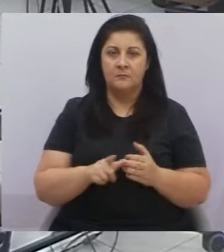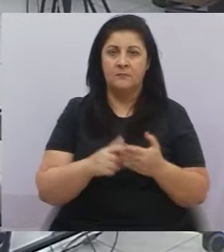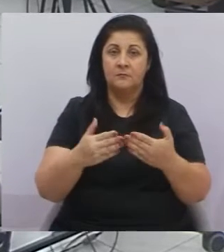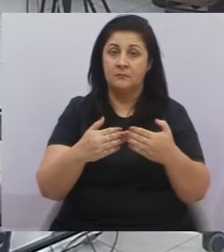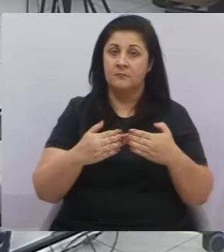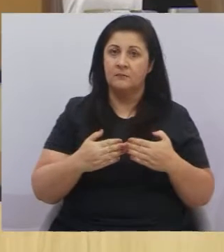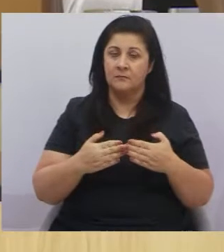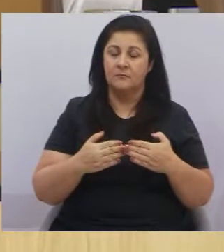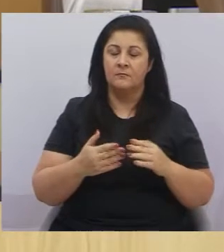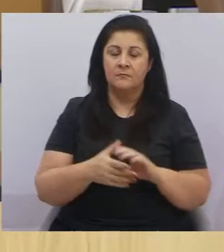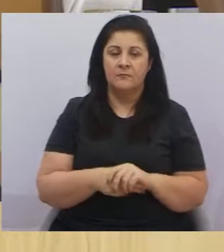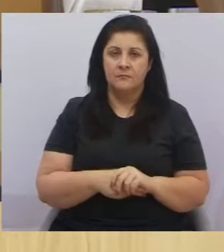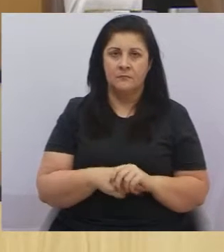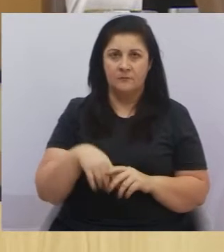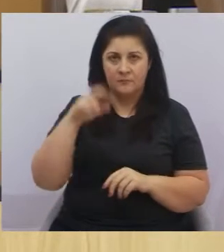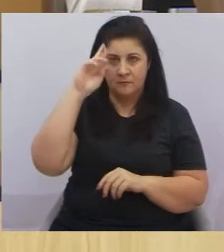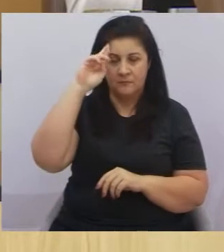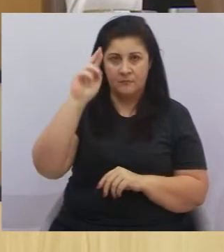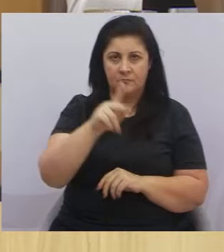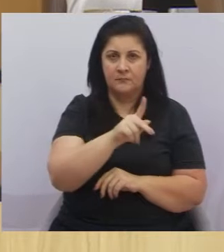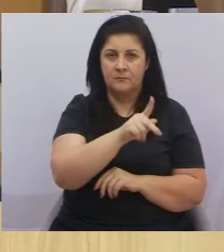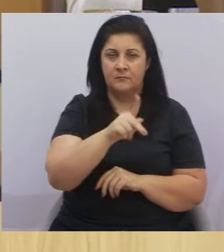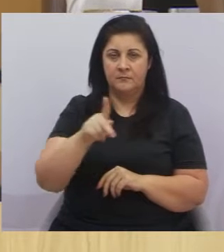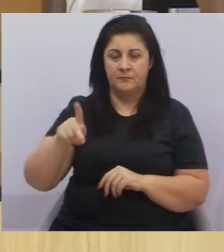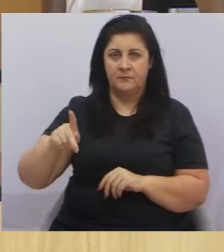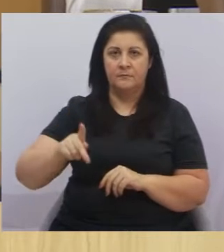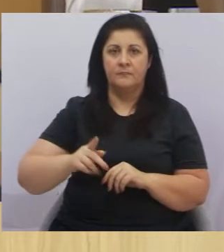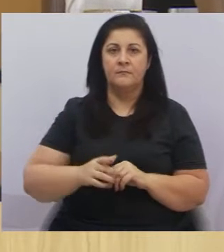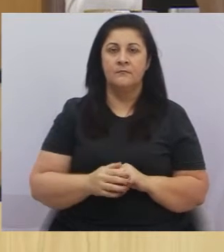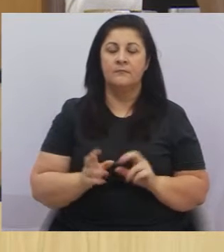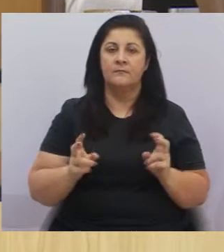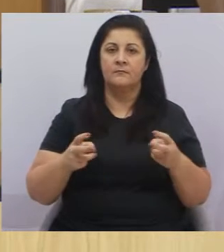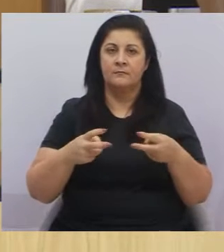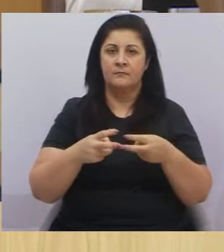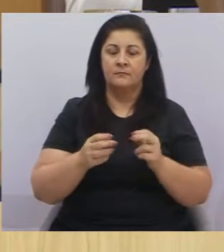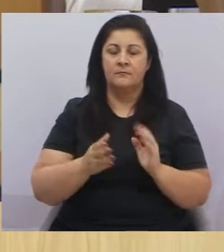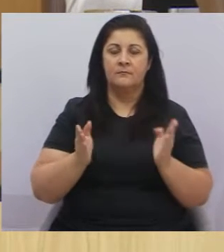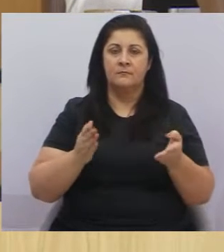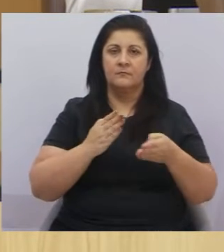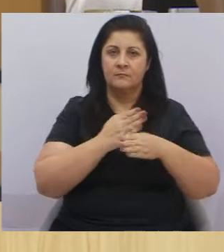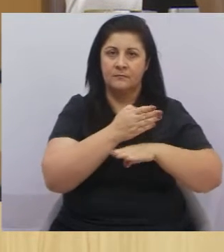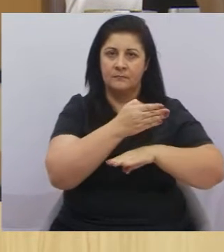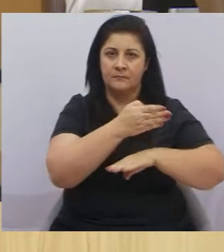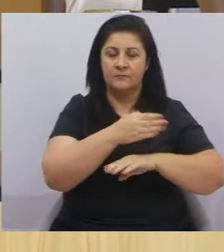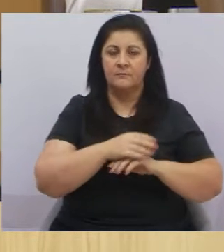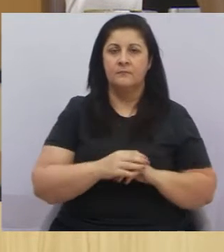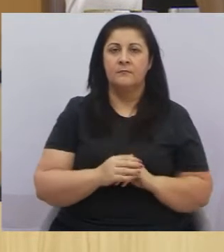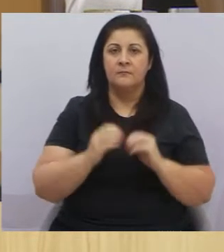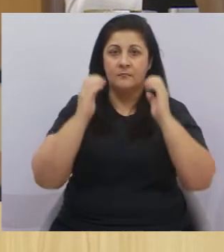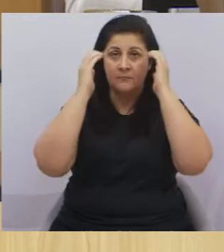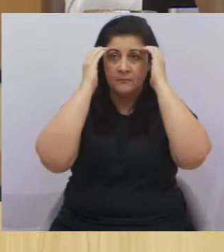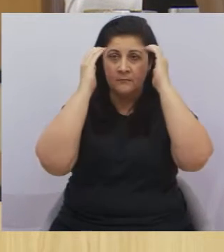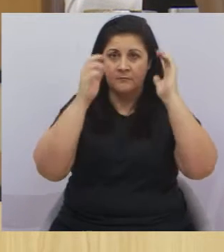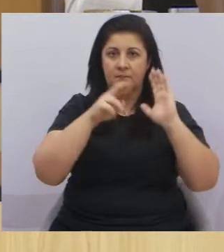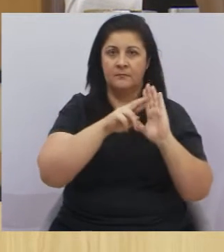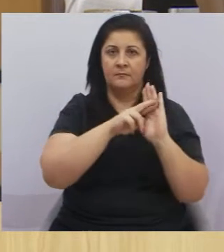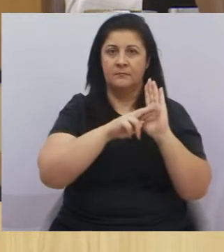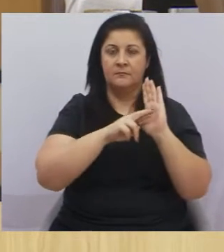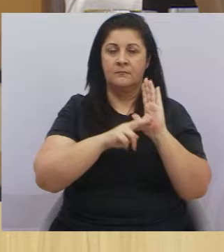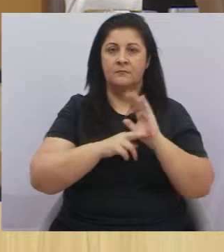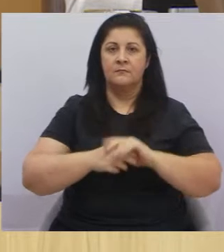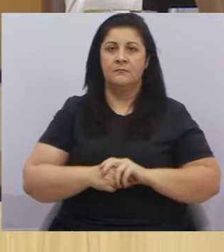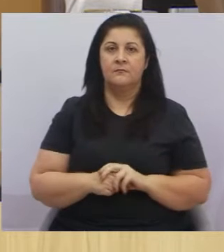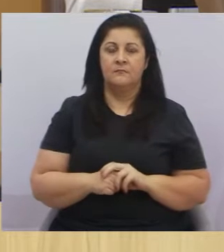Requeiro ao excelentíssimo senhor presidente dessa casa, ouvido e aprovado pelo egrégio plenário, cumpridas as formalidades